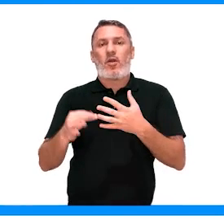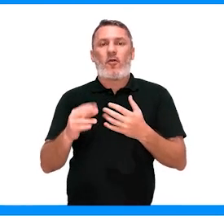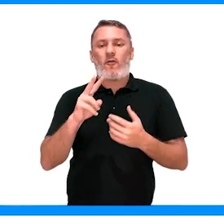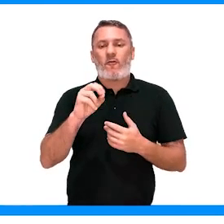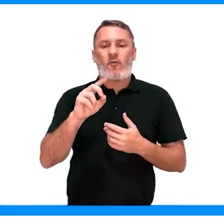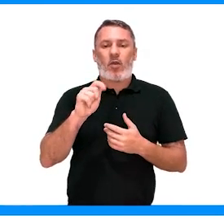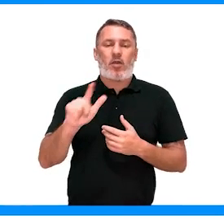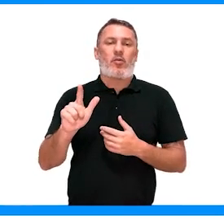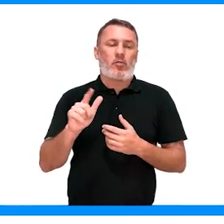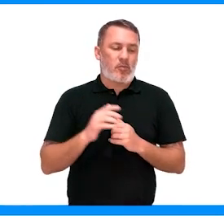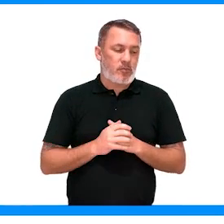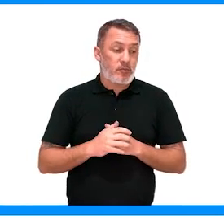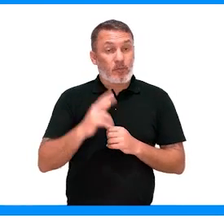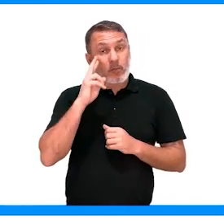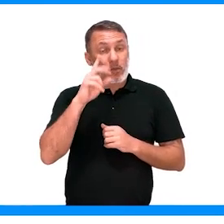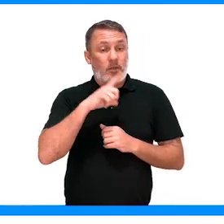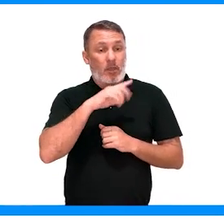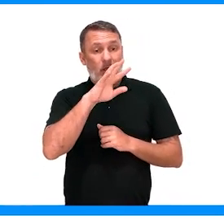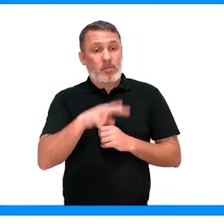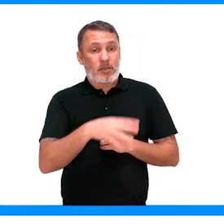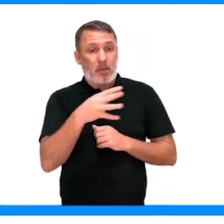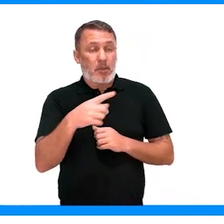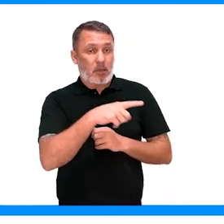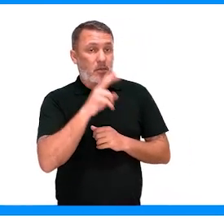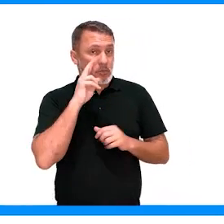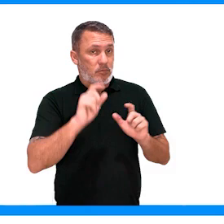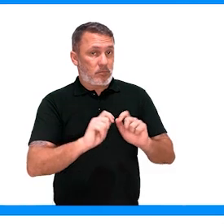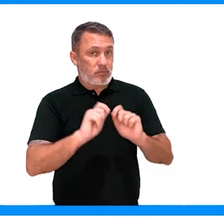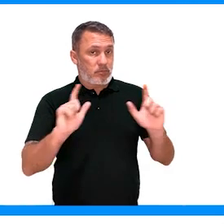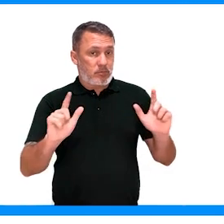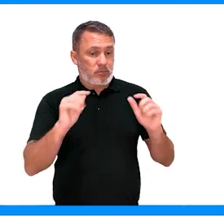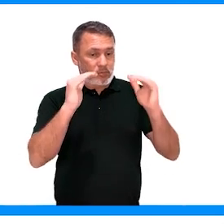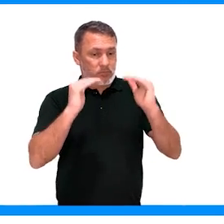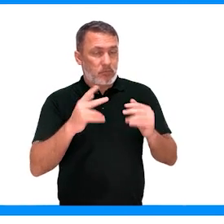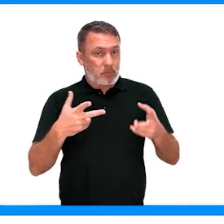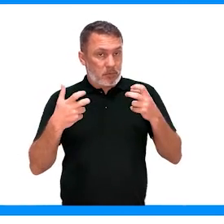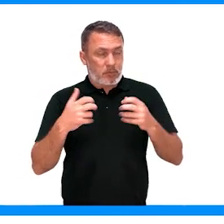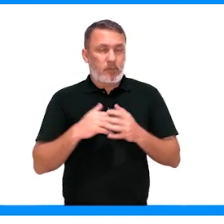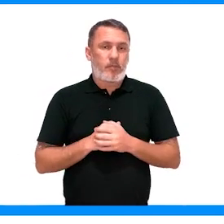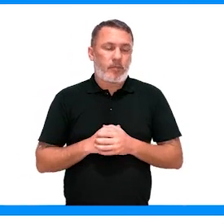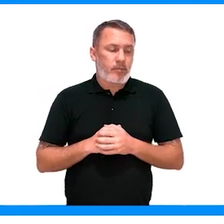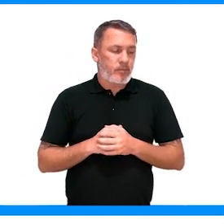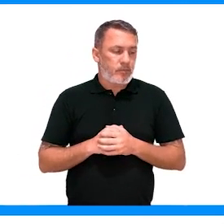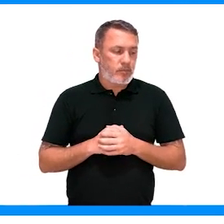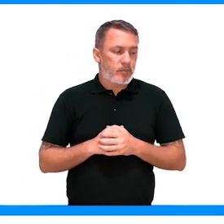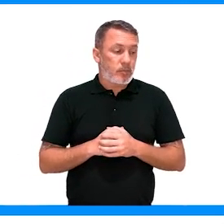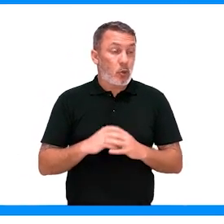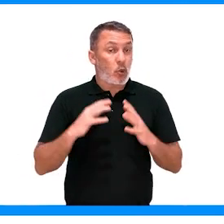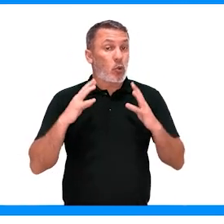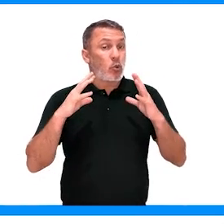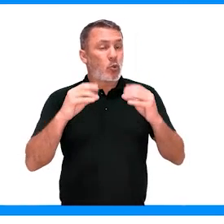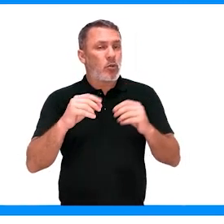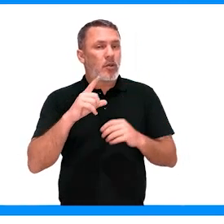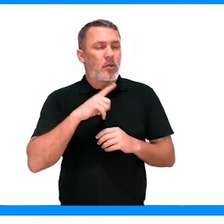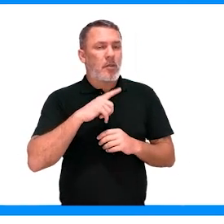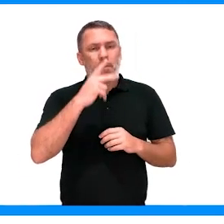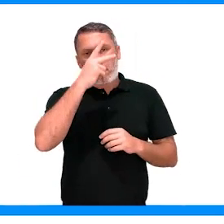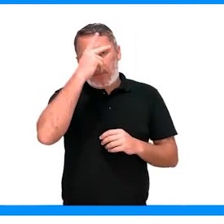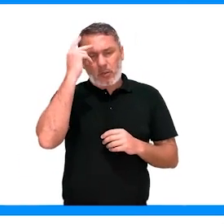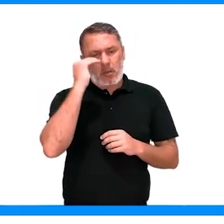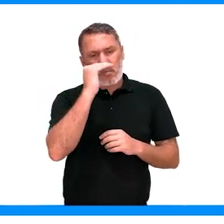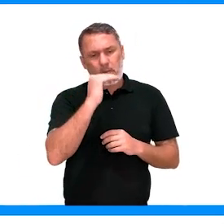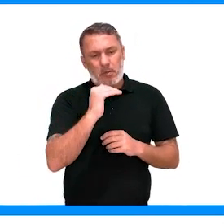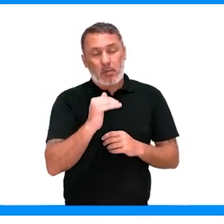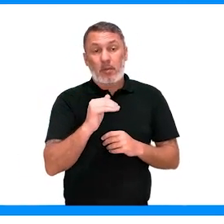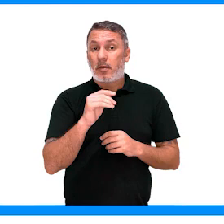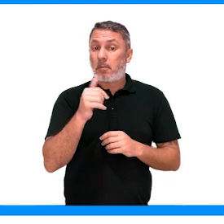maneira. E eu coloquei para vocês aí uma tabelinha com os bonitos. Todas as pessoas, exceto a primeira e a segunda